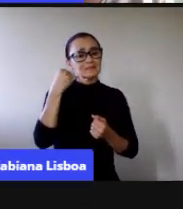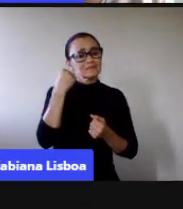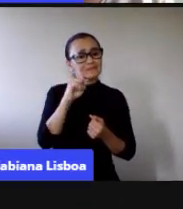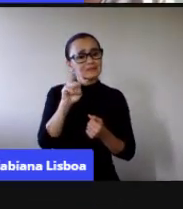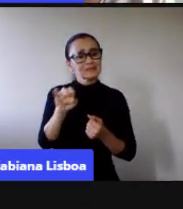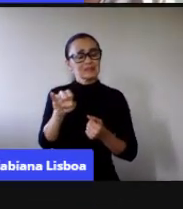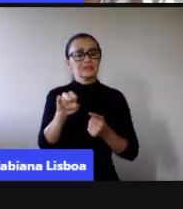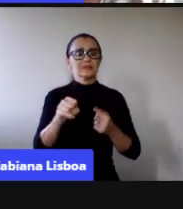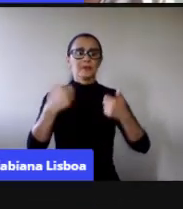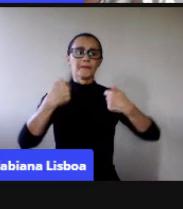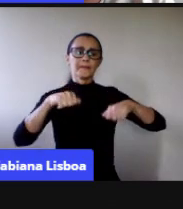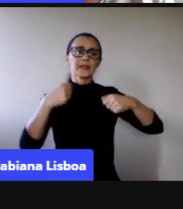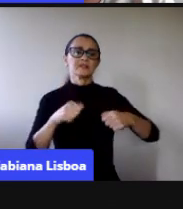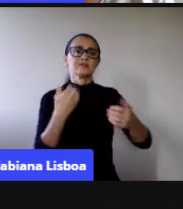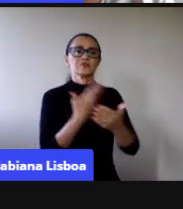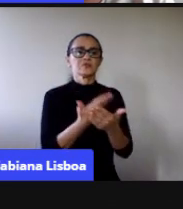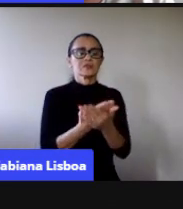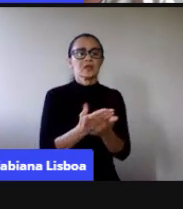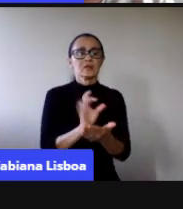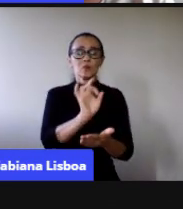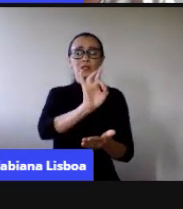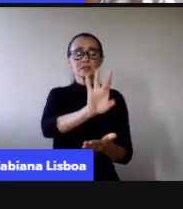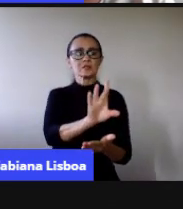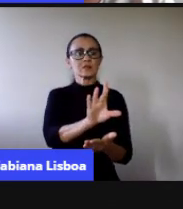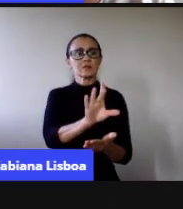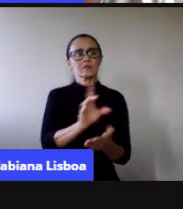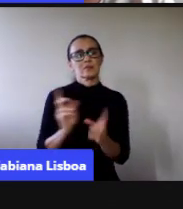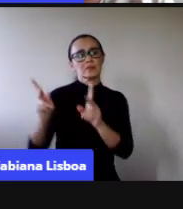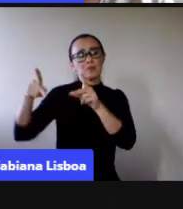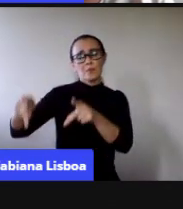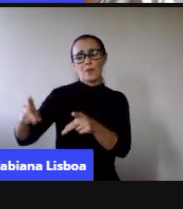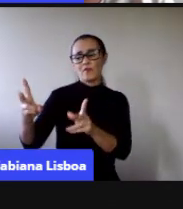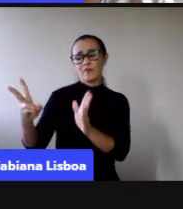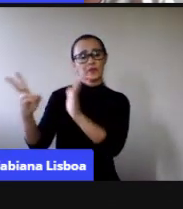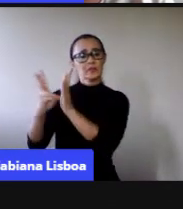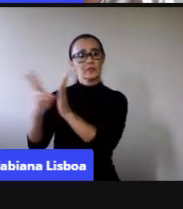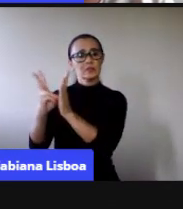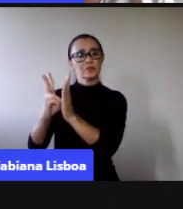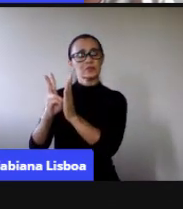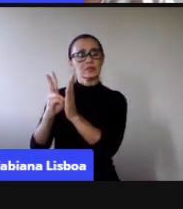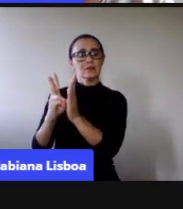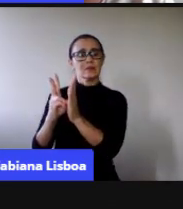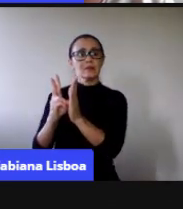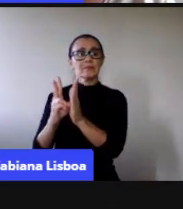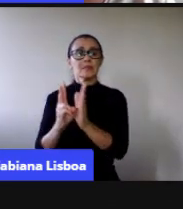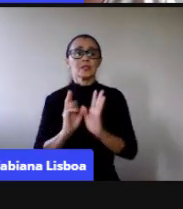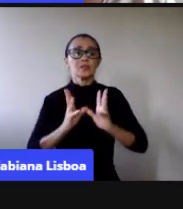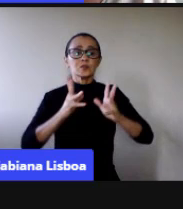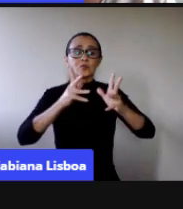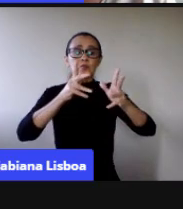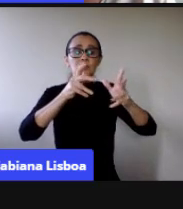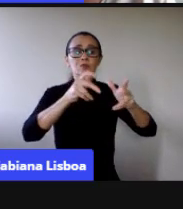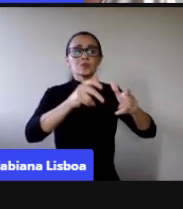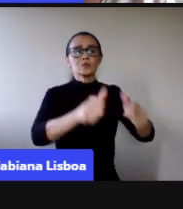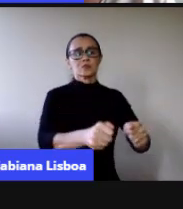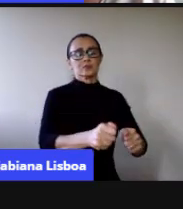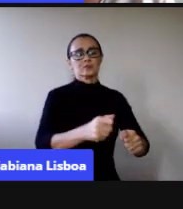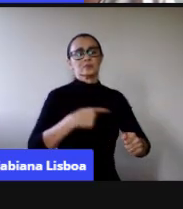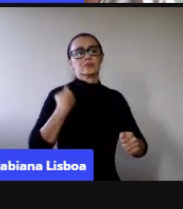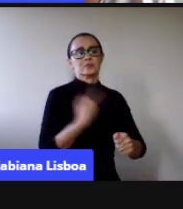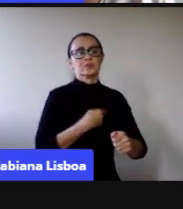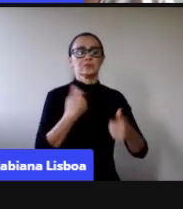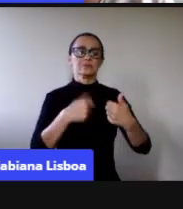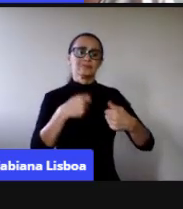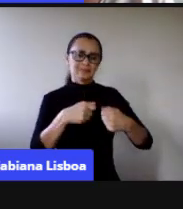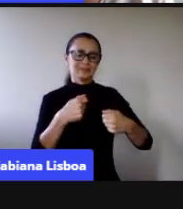povos indígenas não são os povos indígenas, e sim todos nós, não indígenas também, é que se percebe